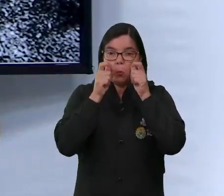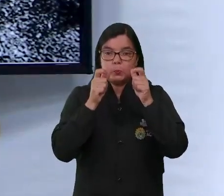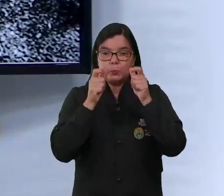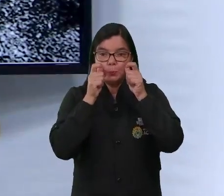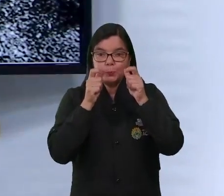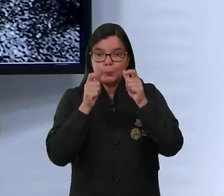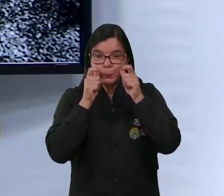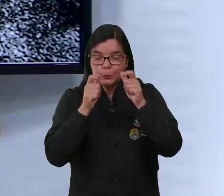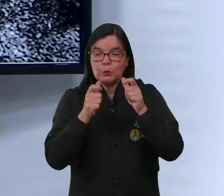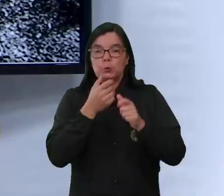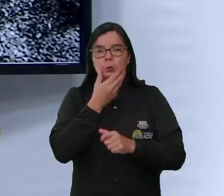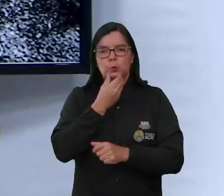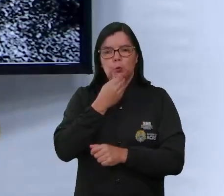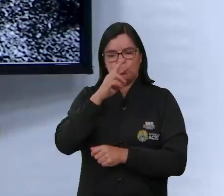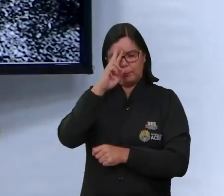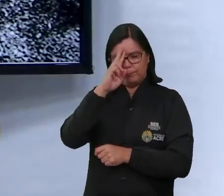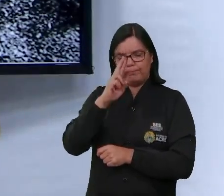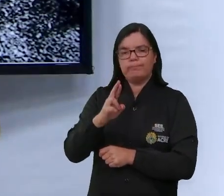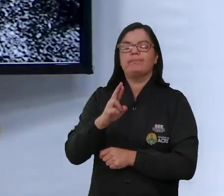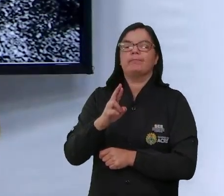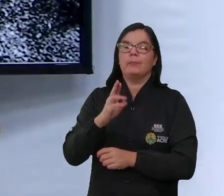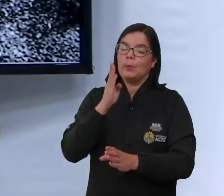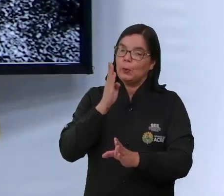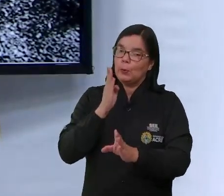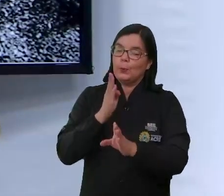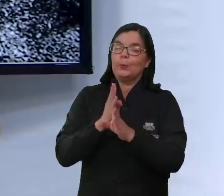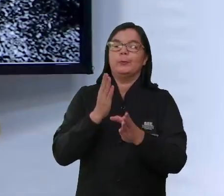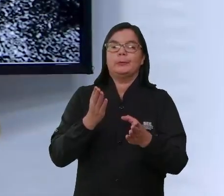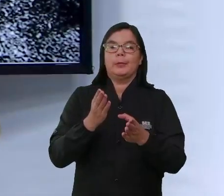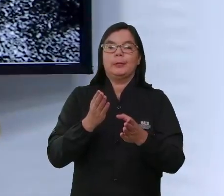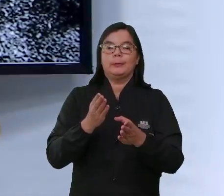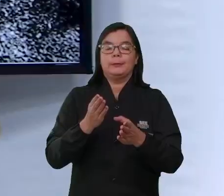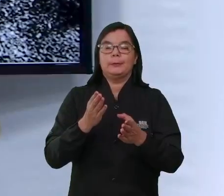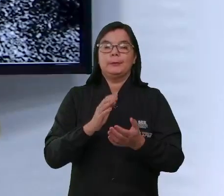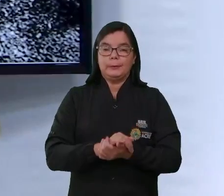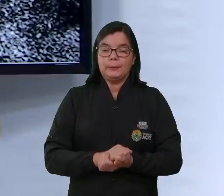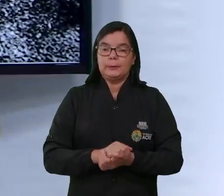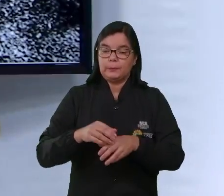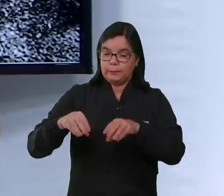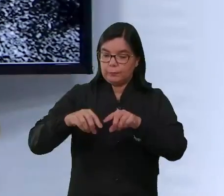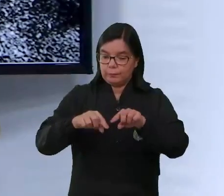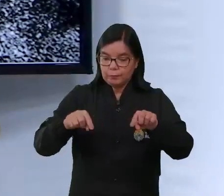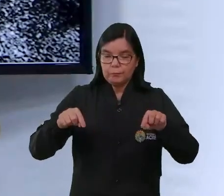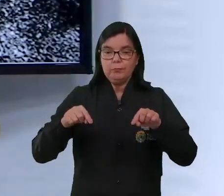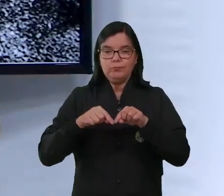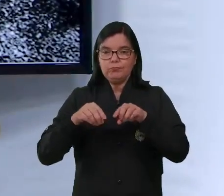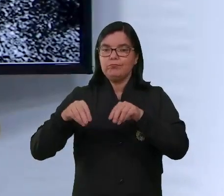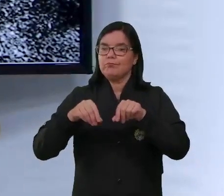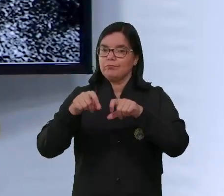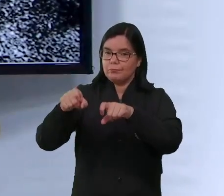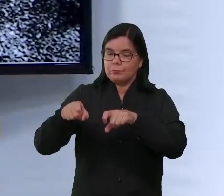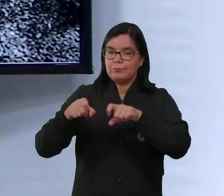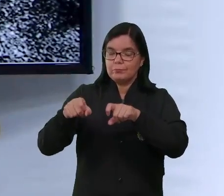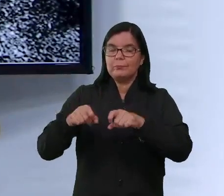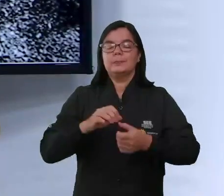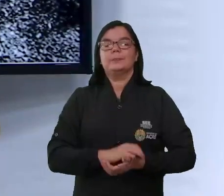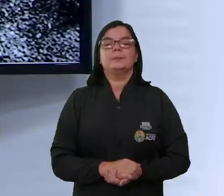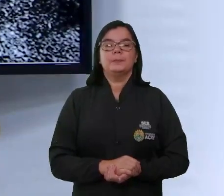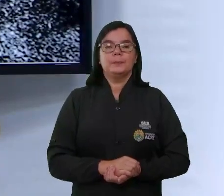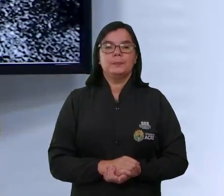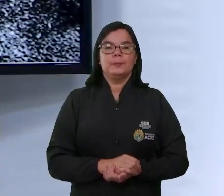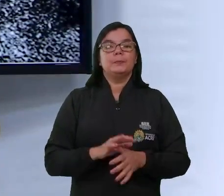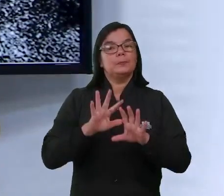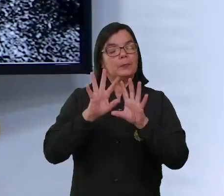do seringalista, que era justamente o proprietário dos seringais. Em síntese,